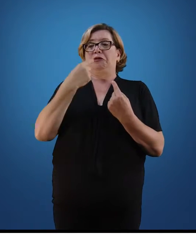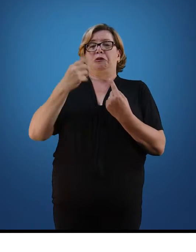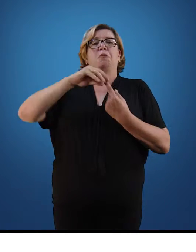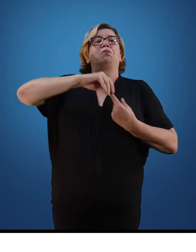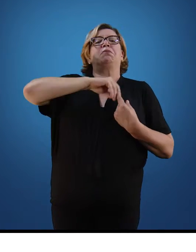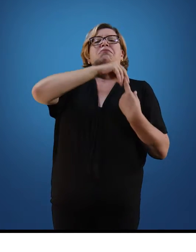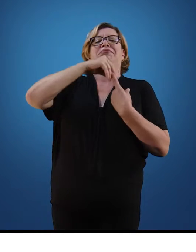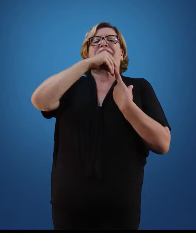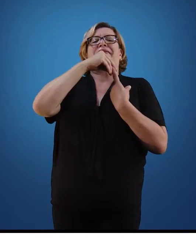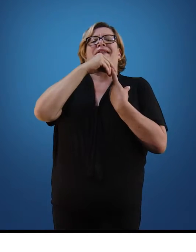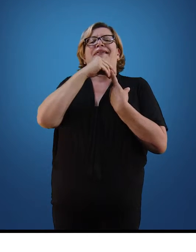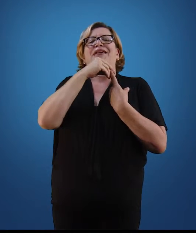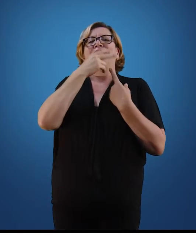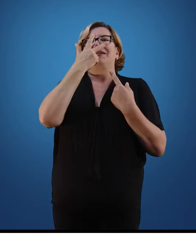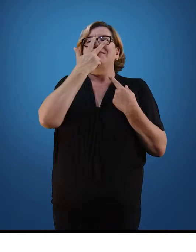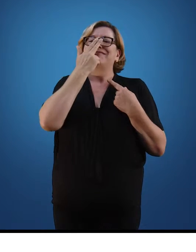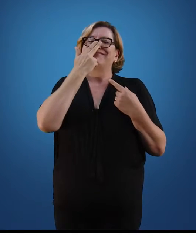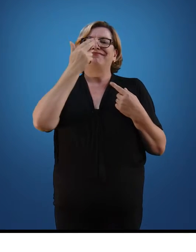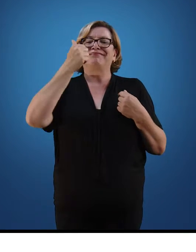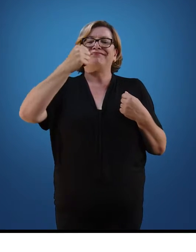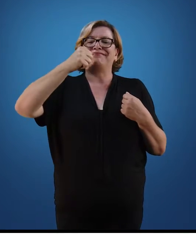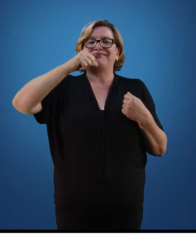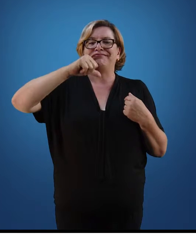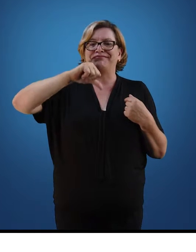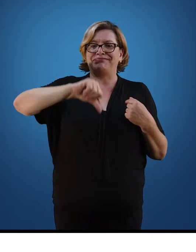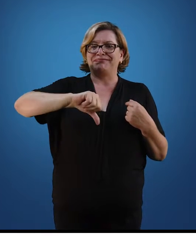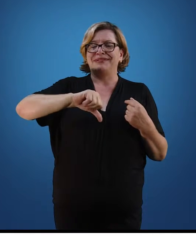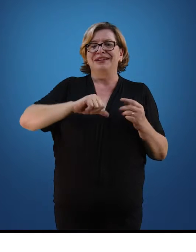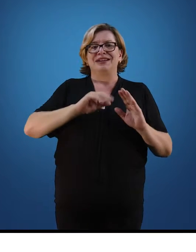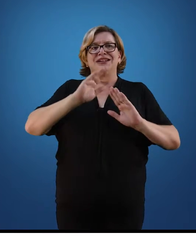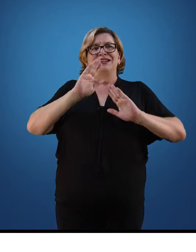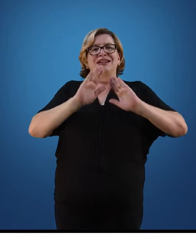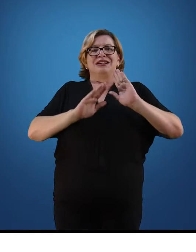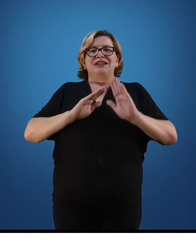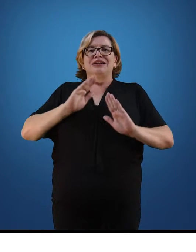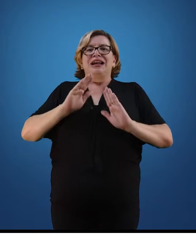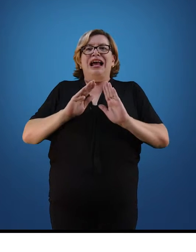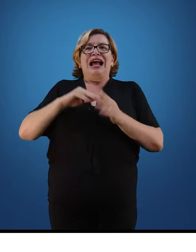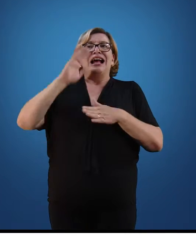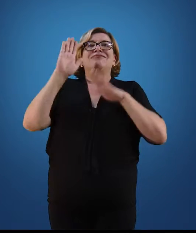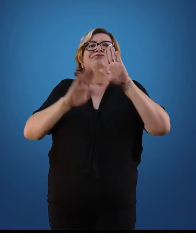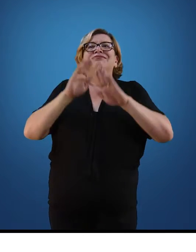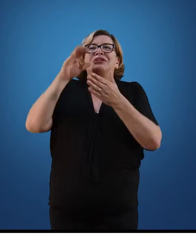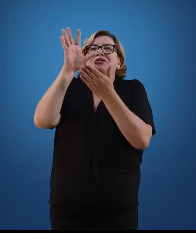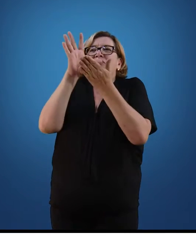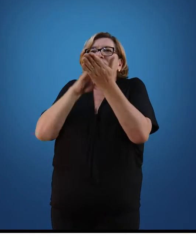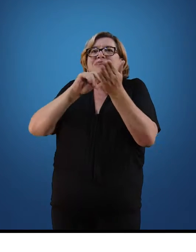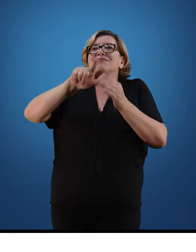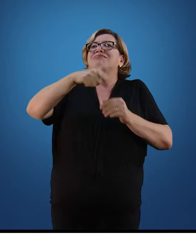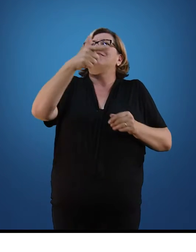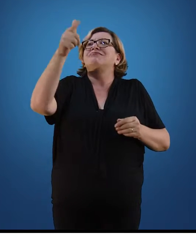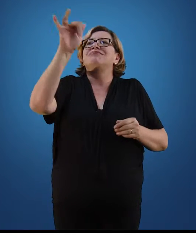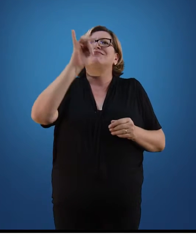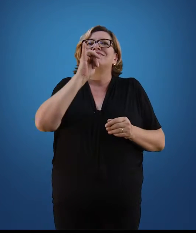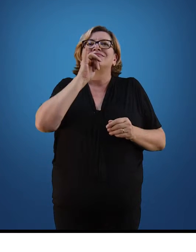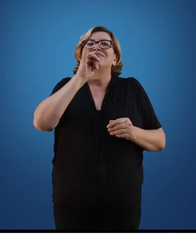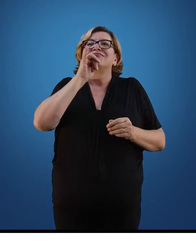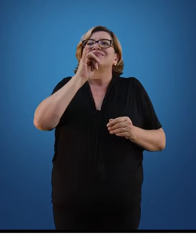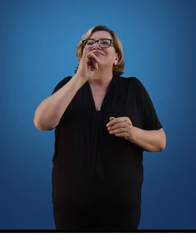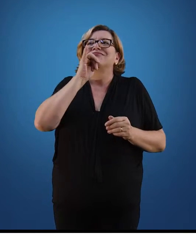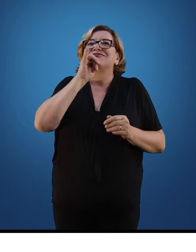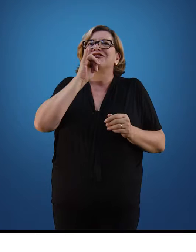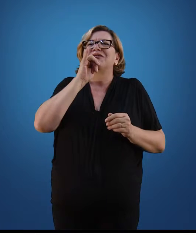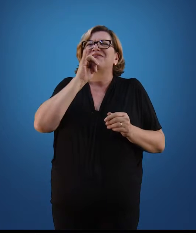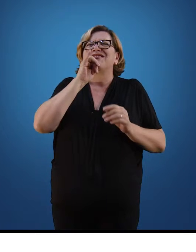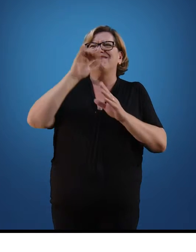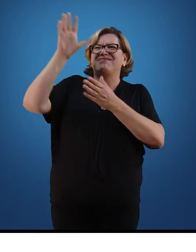é uma forma de desestimular as pessoas a inovarem. Olha, importar exemplos de inovação para